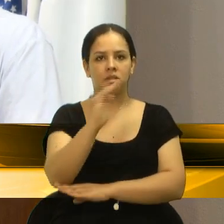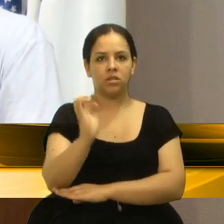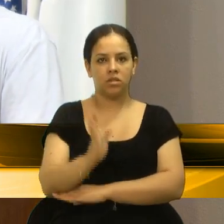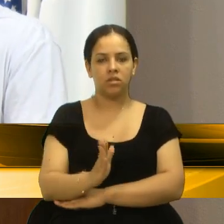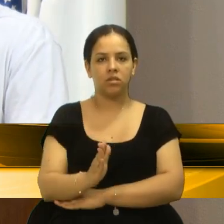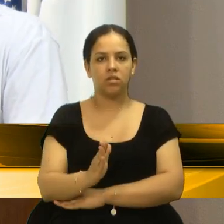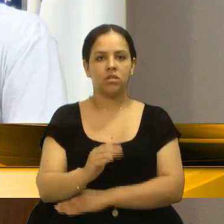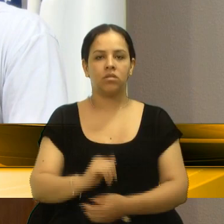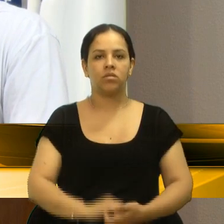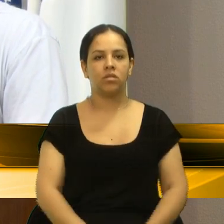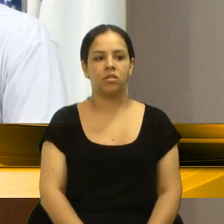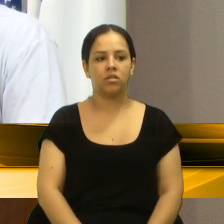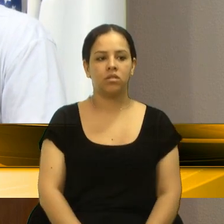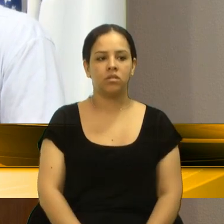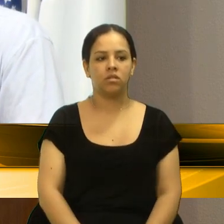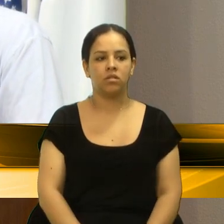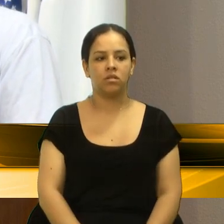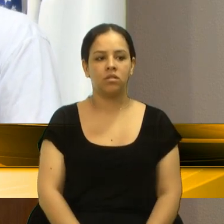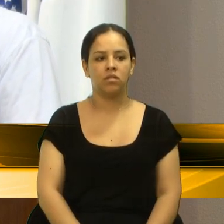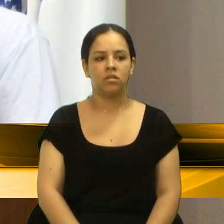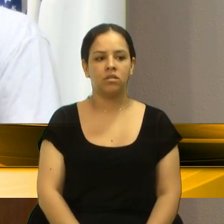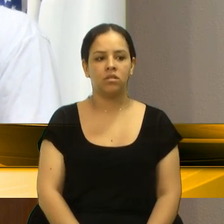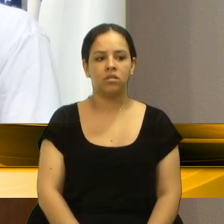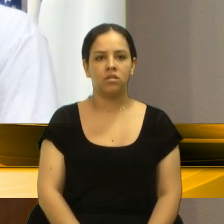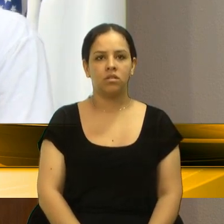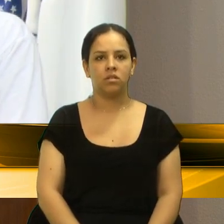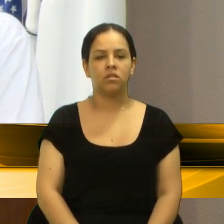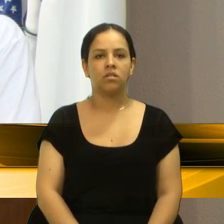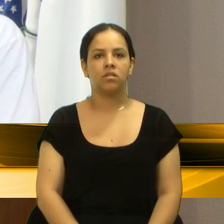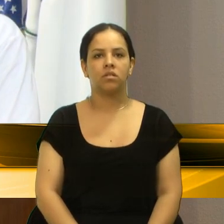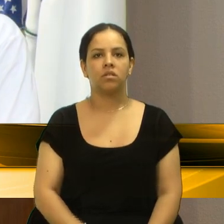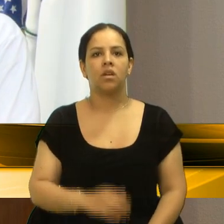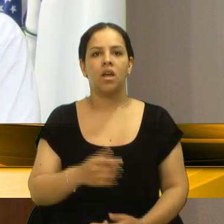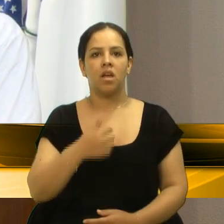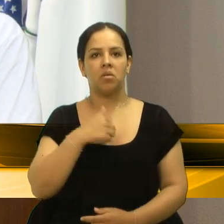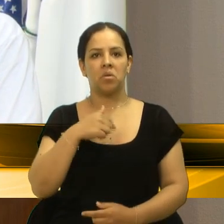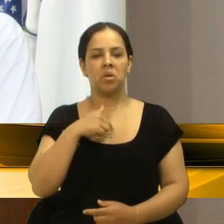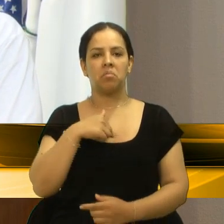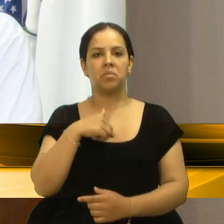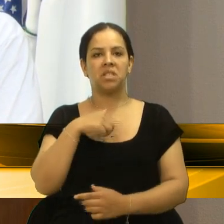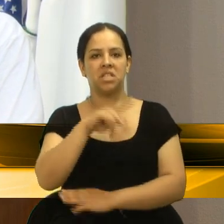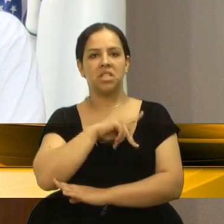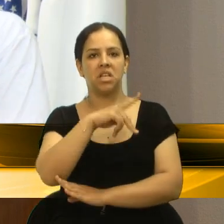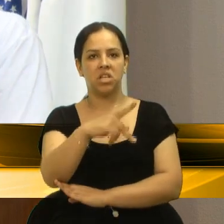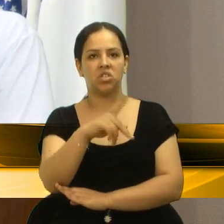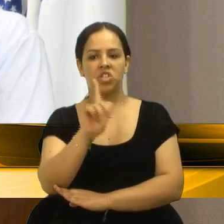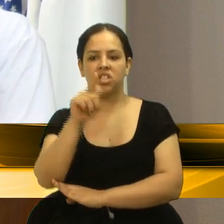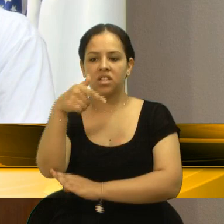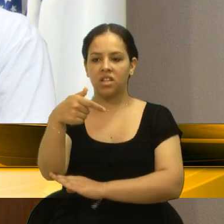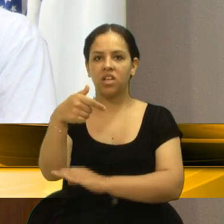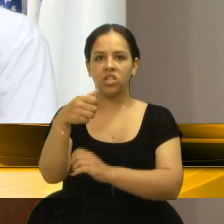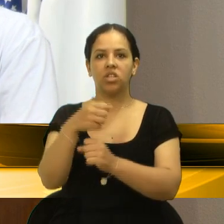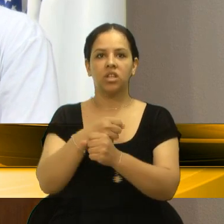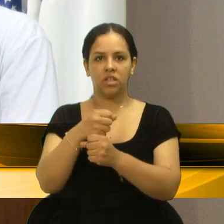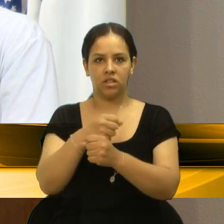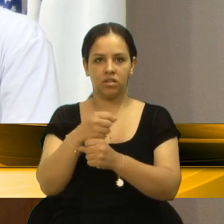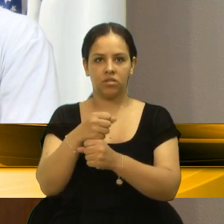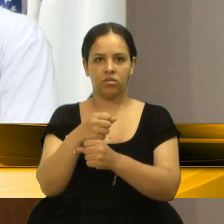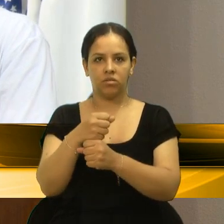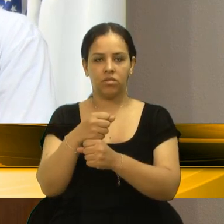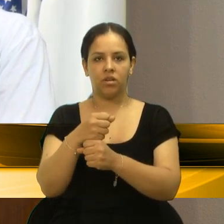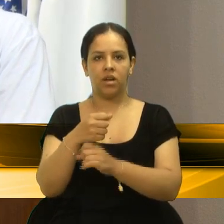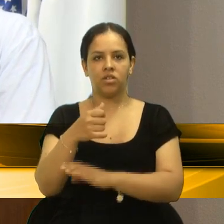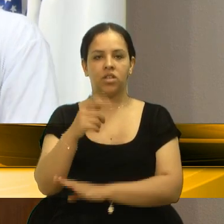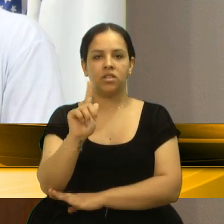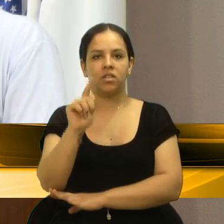espaço. Eu voto Valdir Walter, eu que fui presidente de bairro com meus 17 anos e diretor da UAB, voto pelo meu